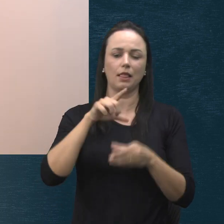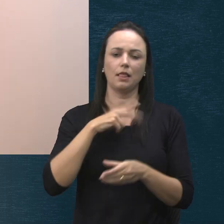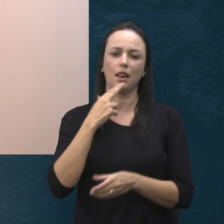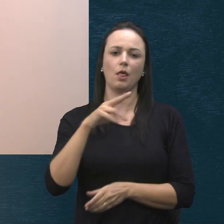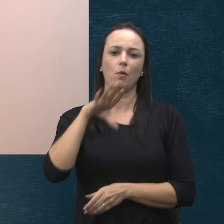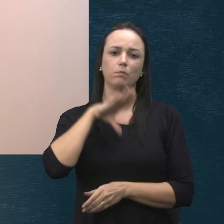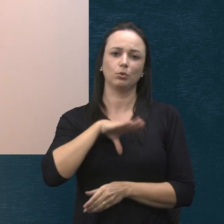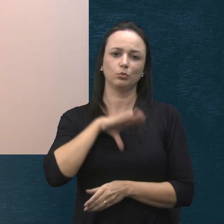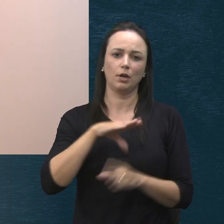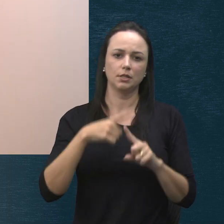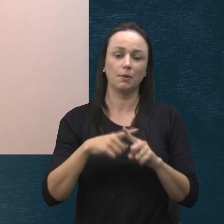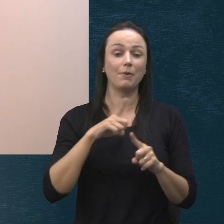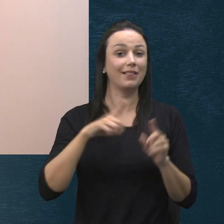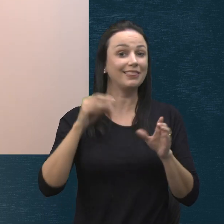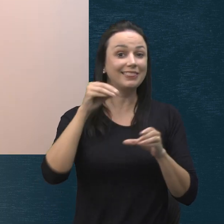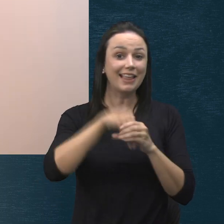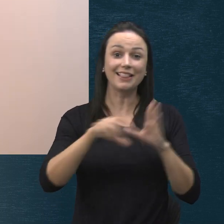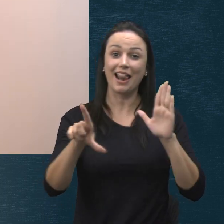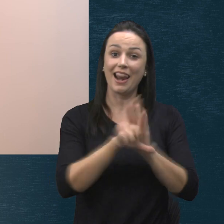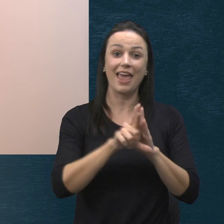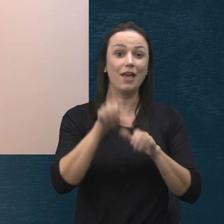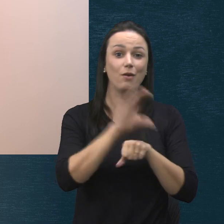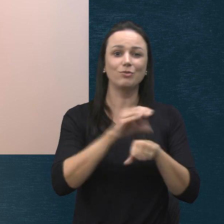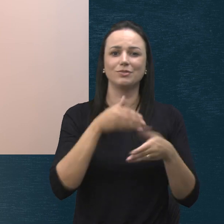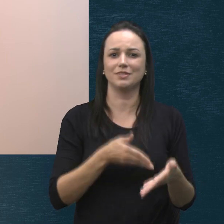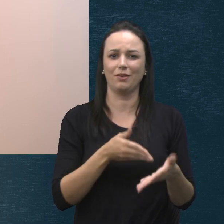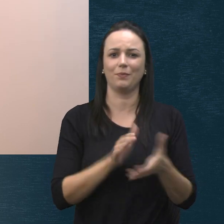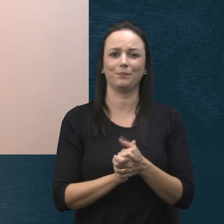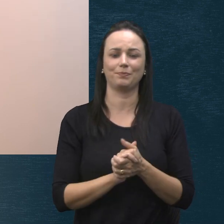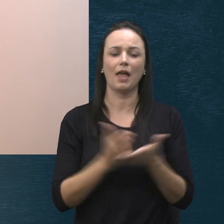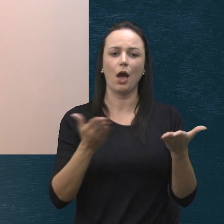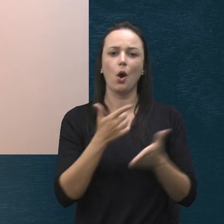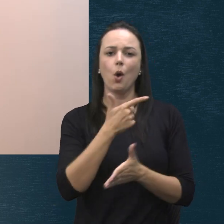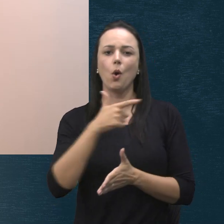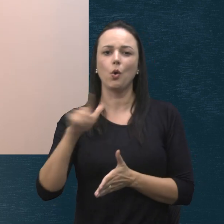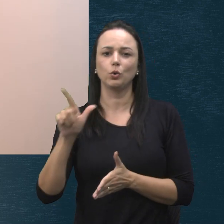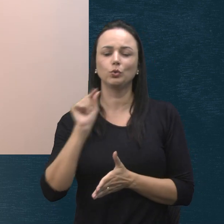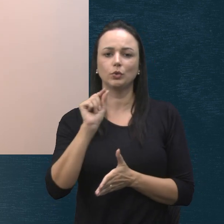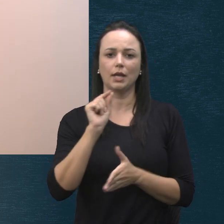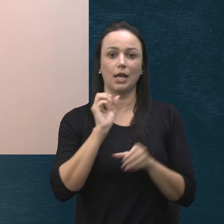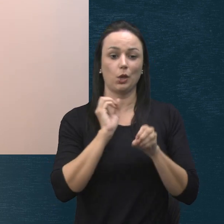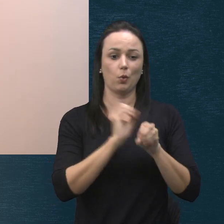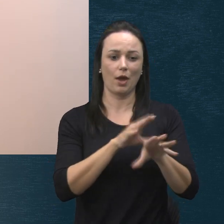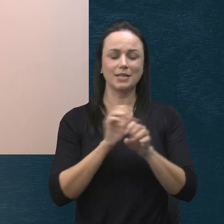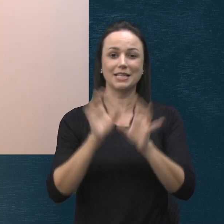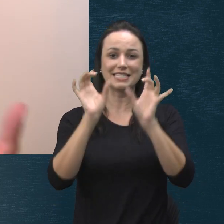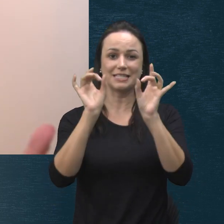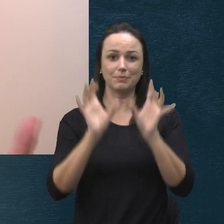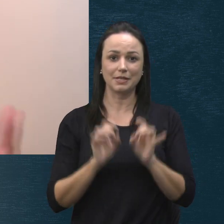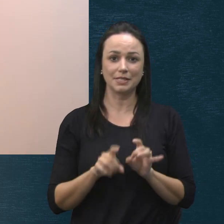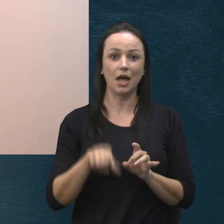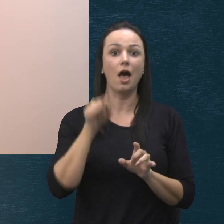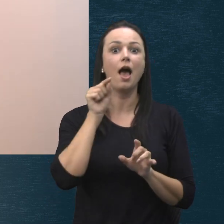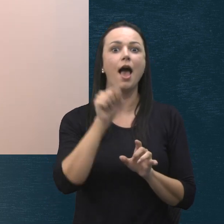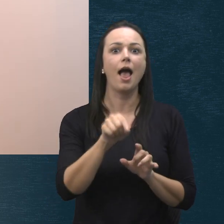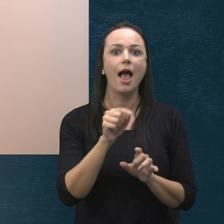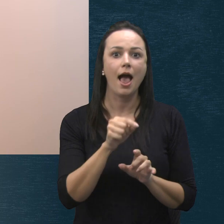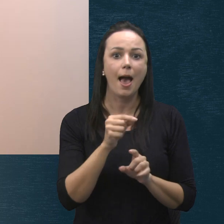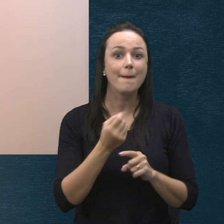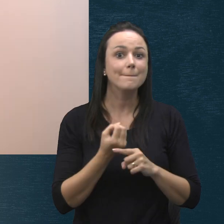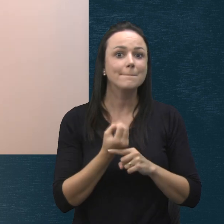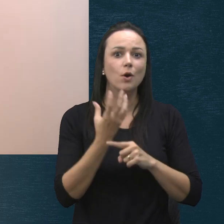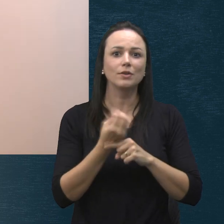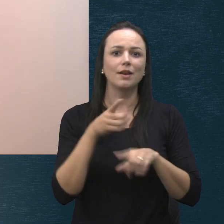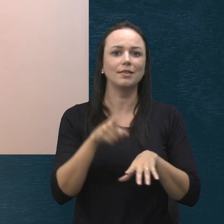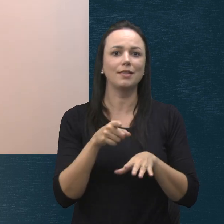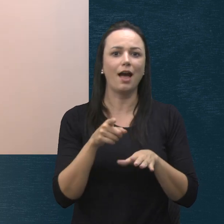portuguesa, porque está na nossa legislação. Aí o outro exemplo no nosso campo aqui é que a educação especial ela é uma modalidade